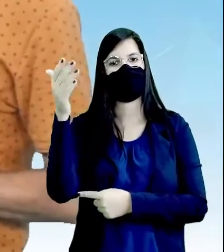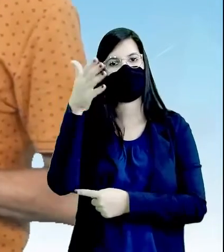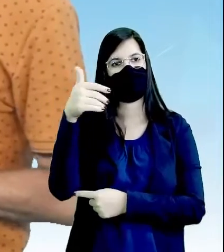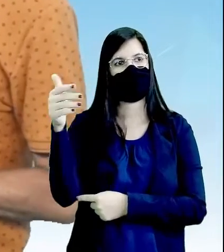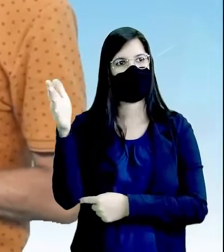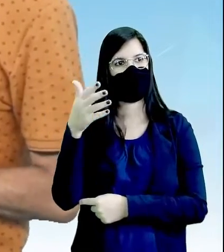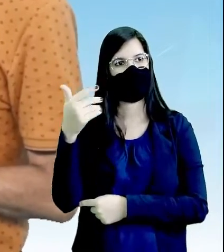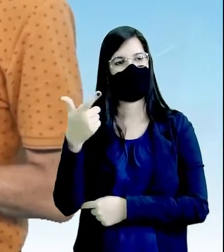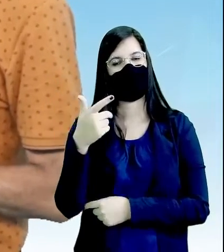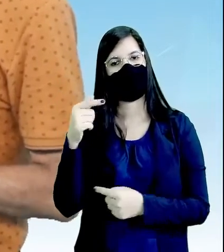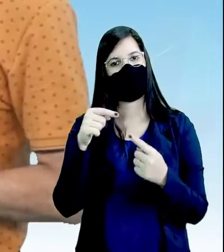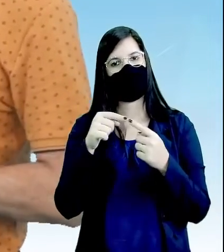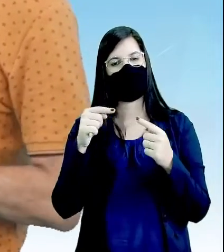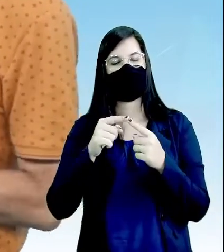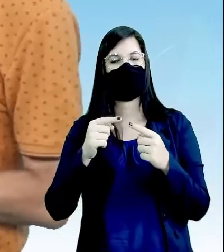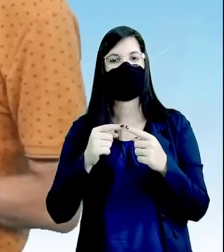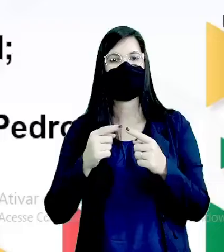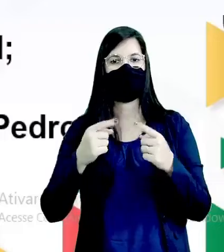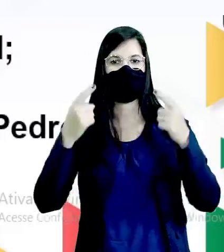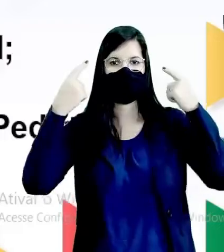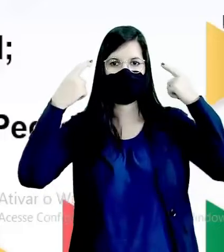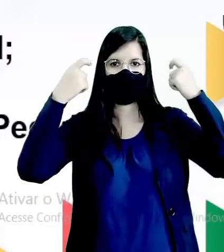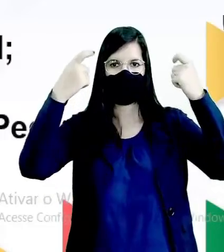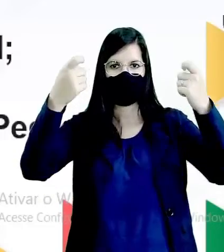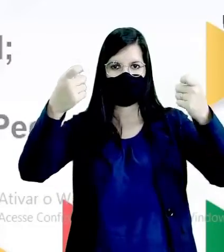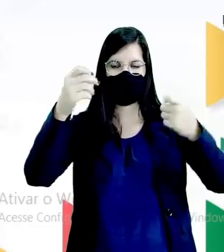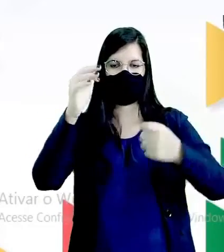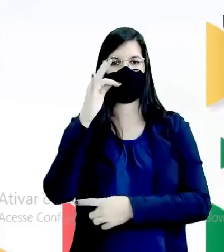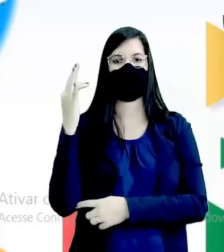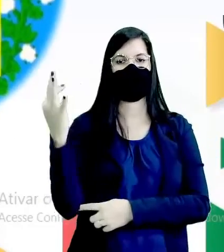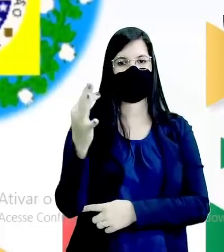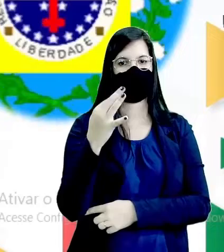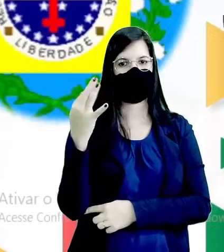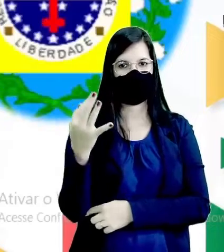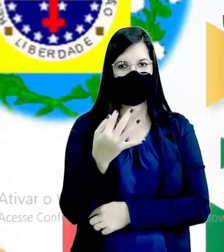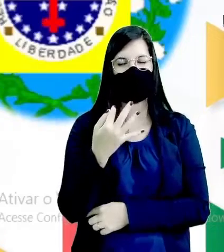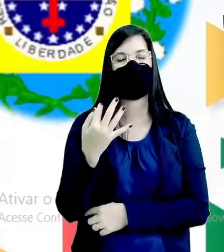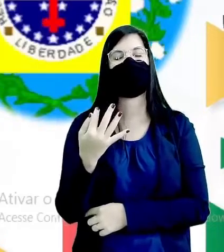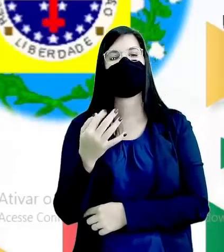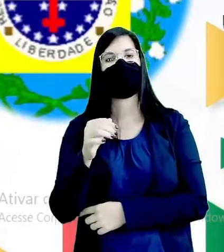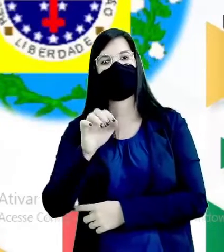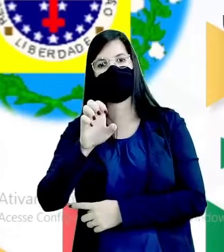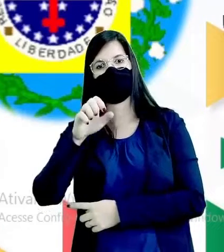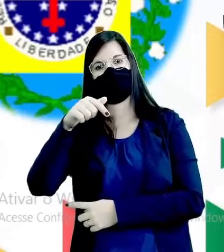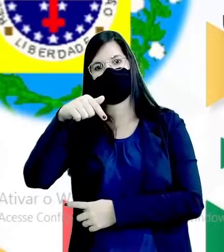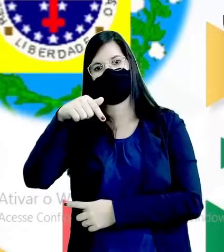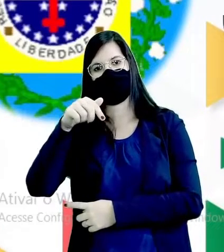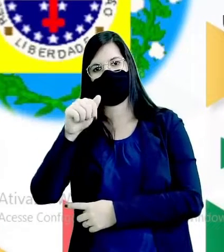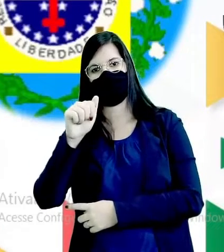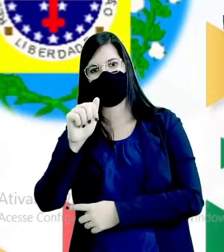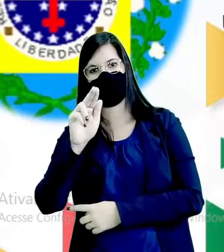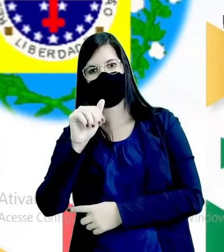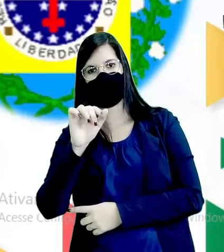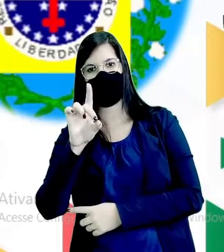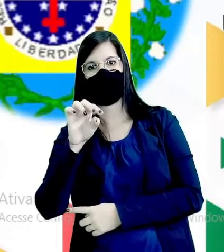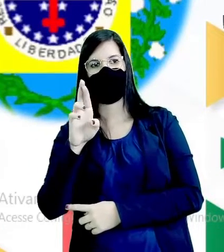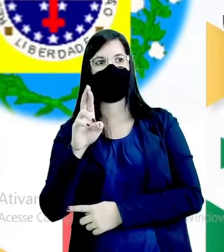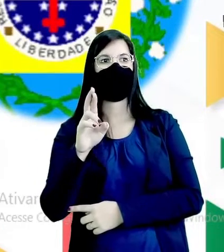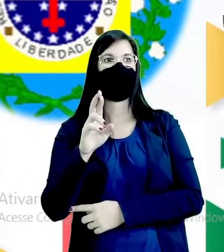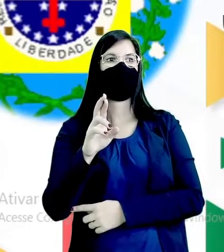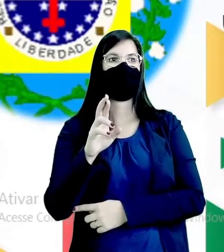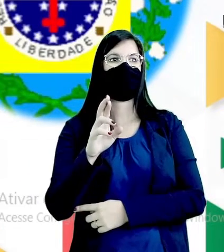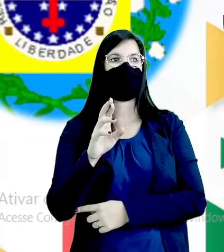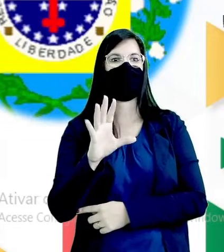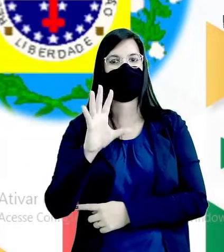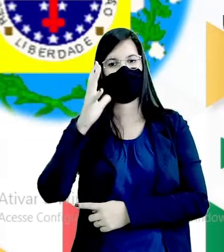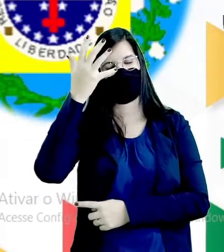configurar exatamente na revolta da Confederação do Equador, que foi exatamente aí nessa Confederação do Equador que o Frei Caneca vai